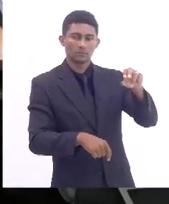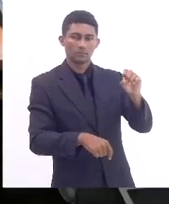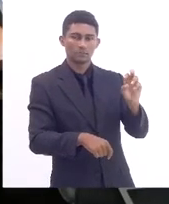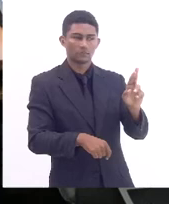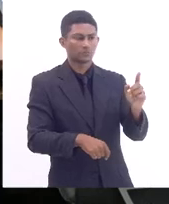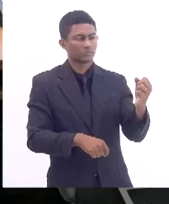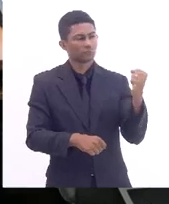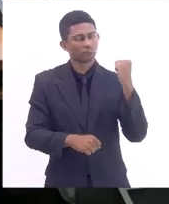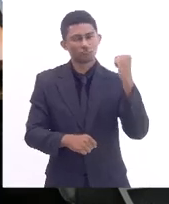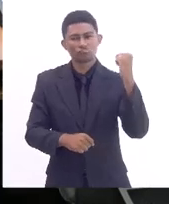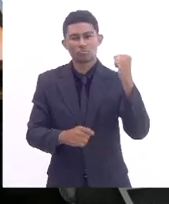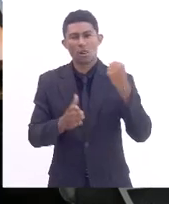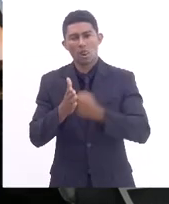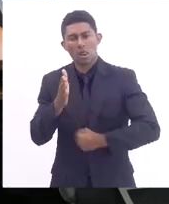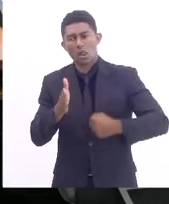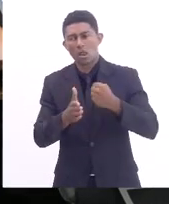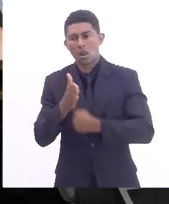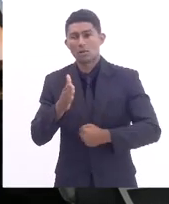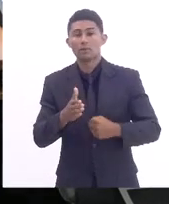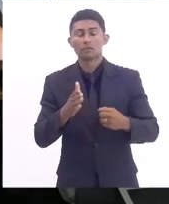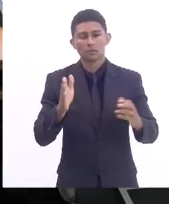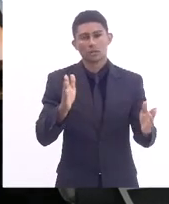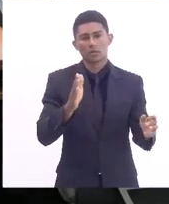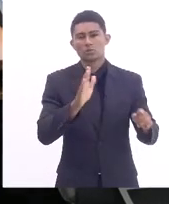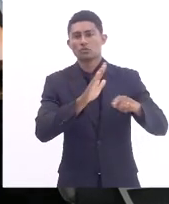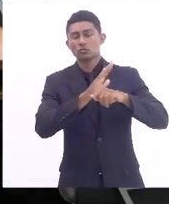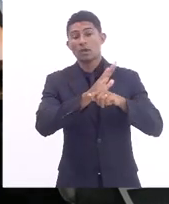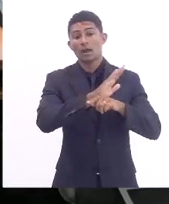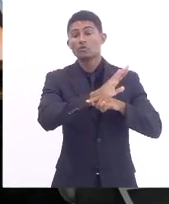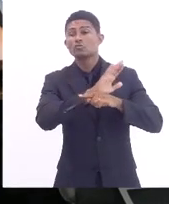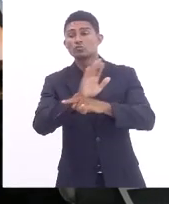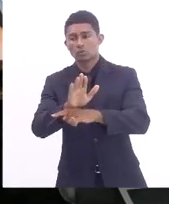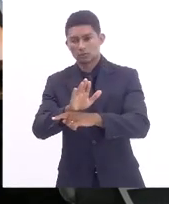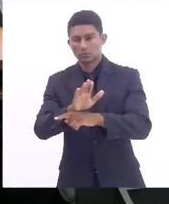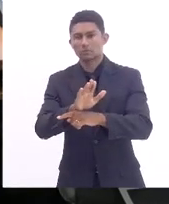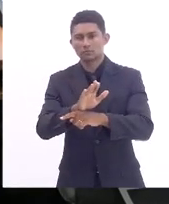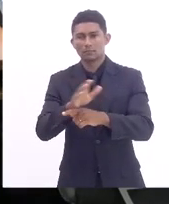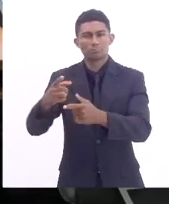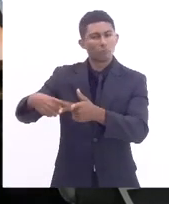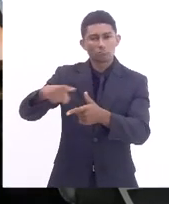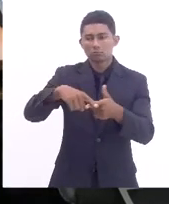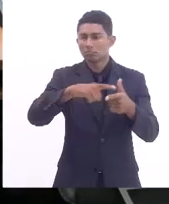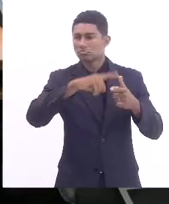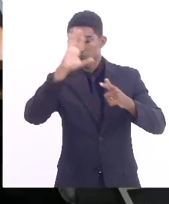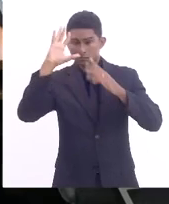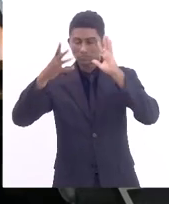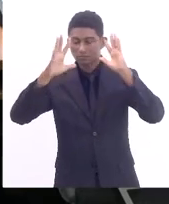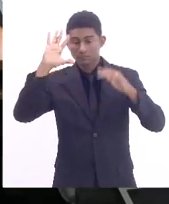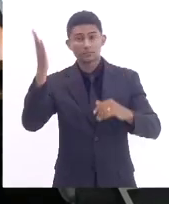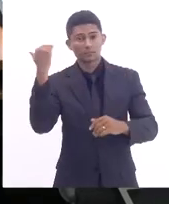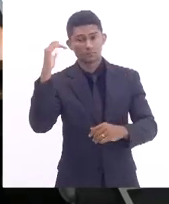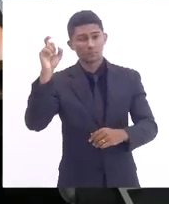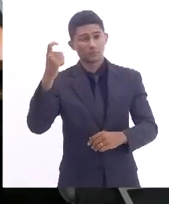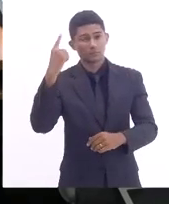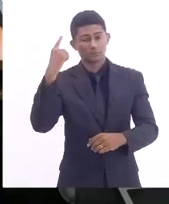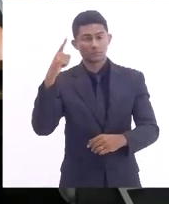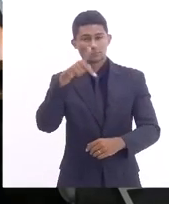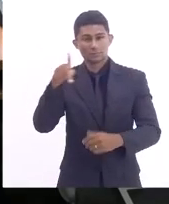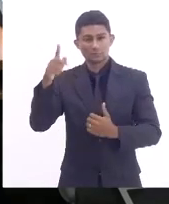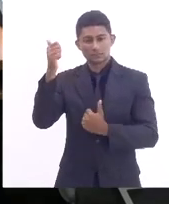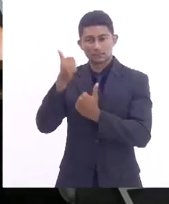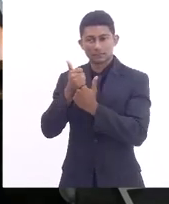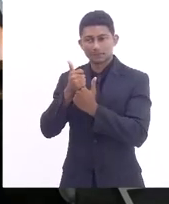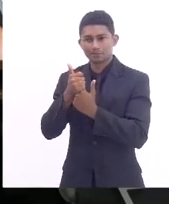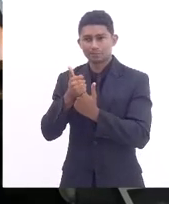trouxe as coisas para cá Sabe o toda sacanagem toda zebra que tinha que aquele antigo vice-presidente fez